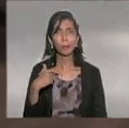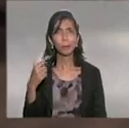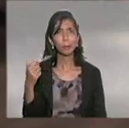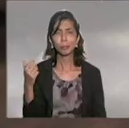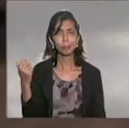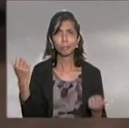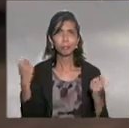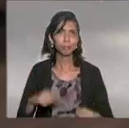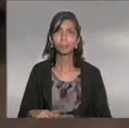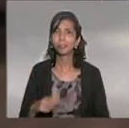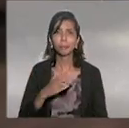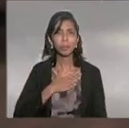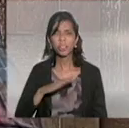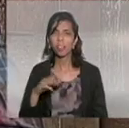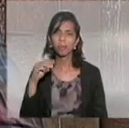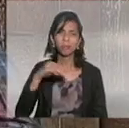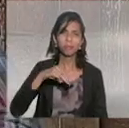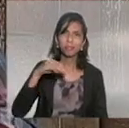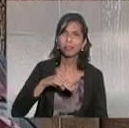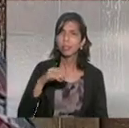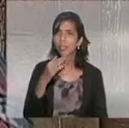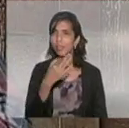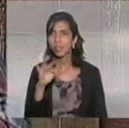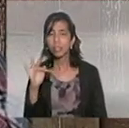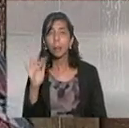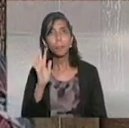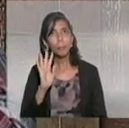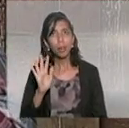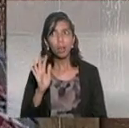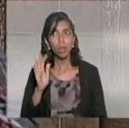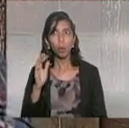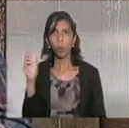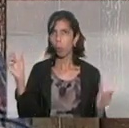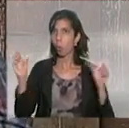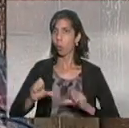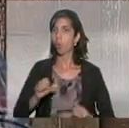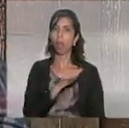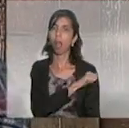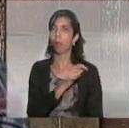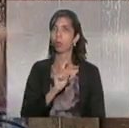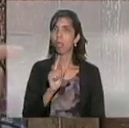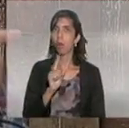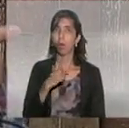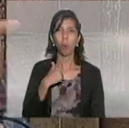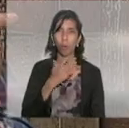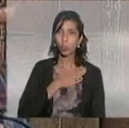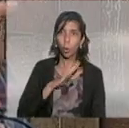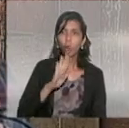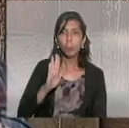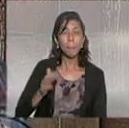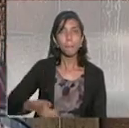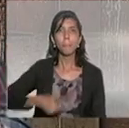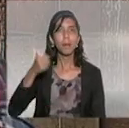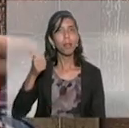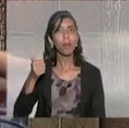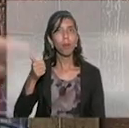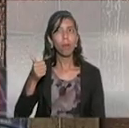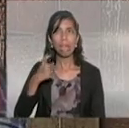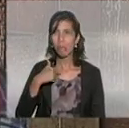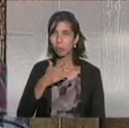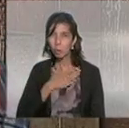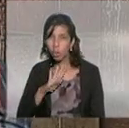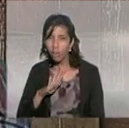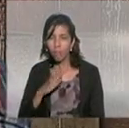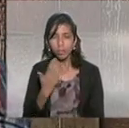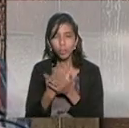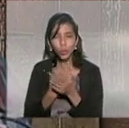nesse sentido. Eu não gostava de matemática, eu não gostava de física, mas eu não era péssimo, eu não gostava, mas era o melhor. Porque o que eu menos gostava é